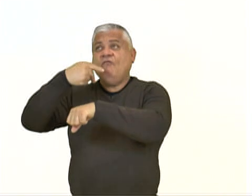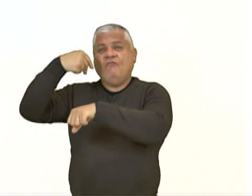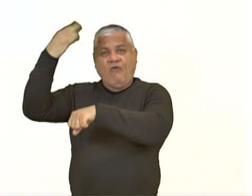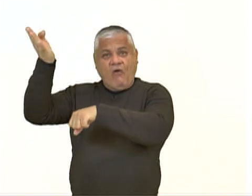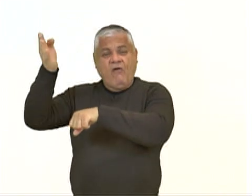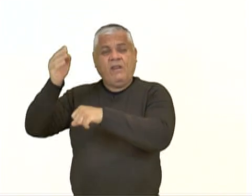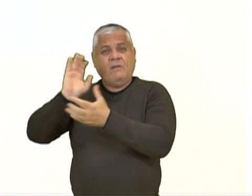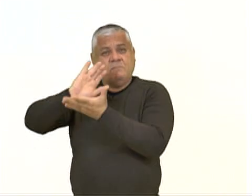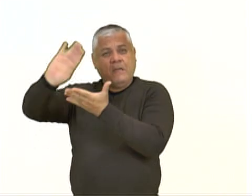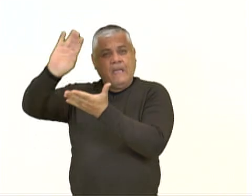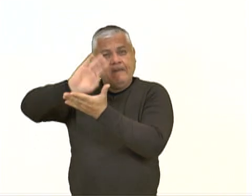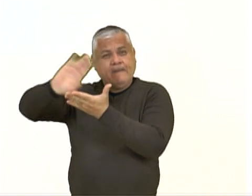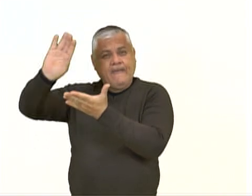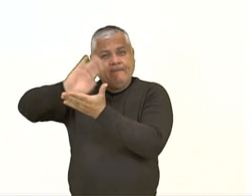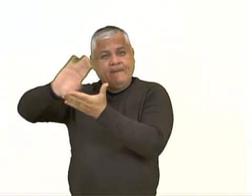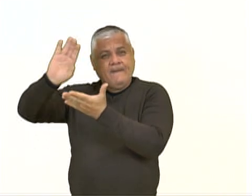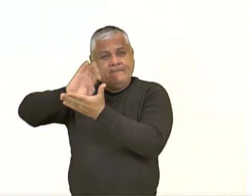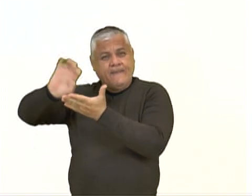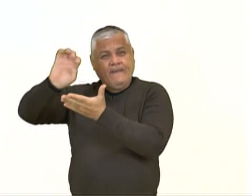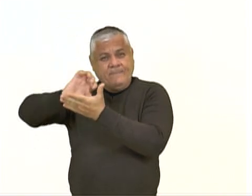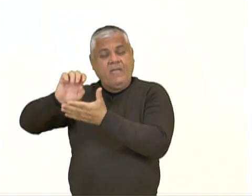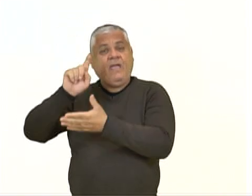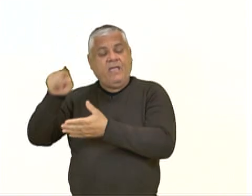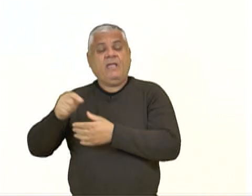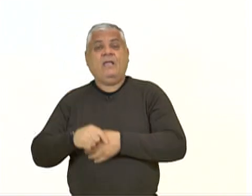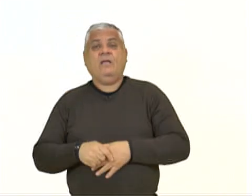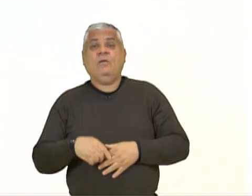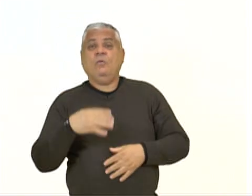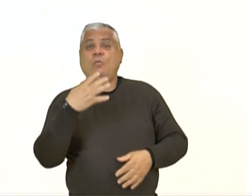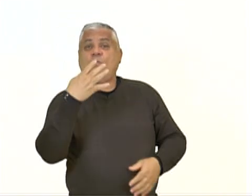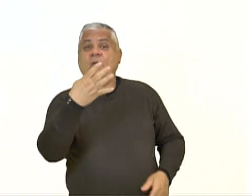que é mandado para outros lugares do mundo,